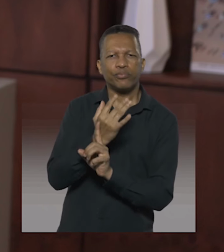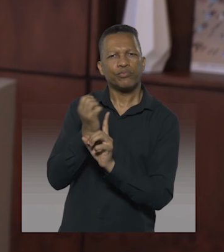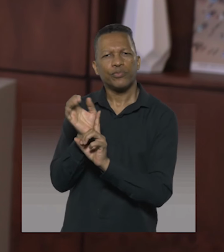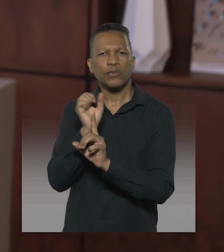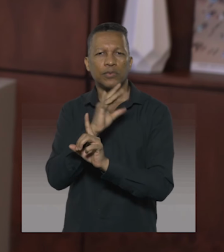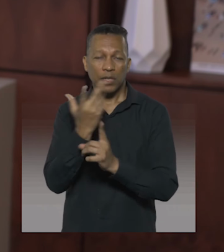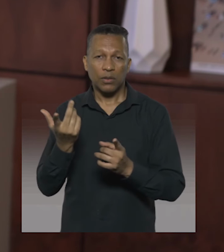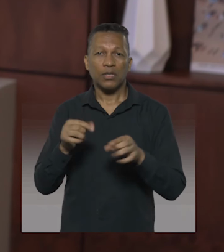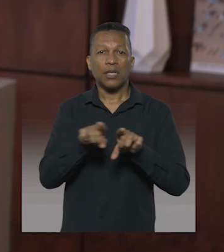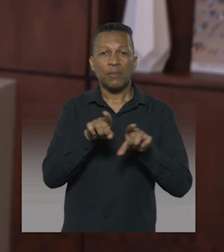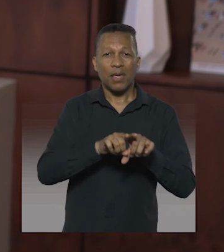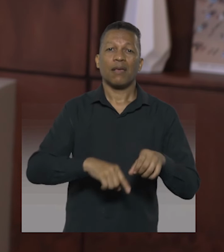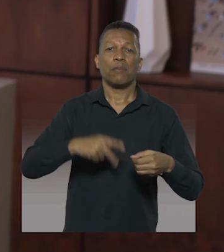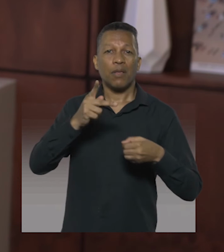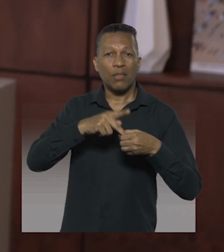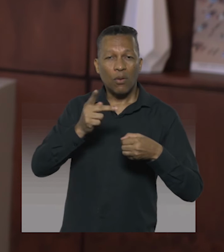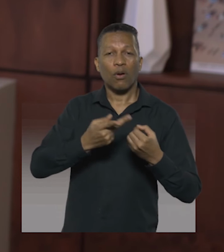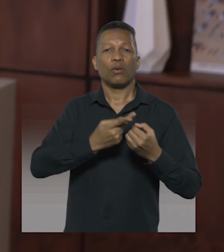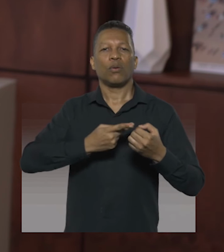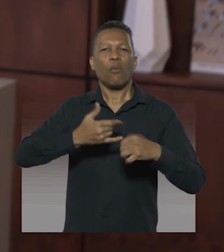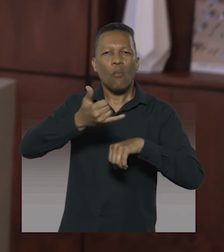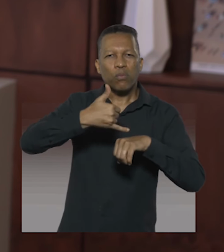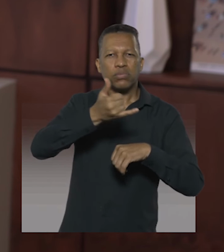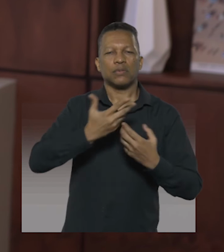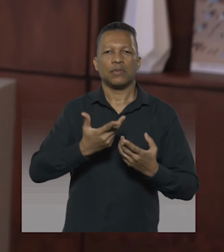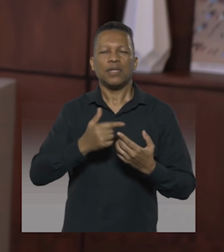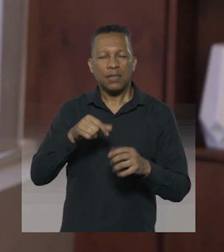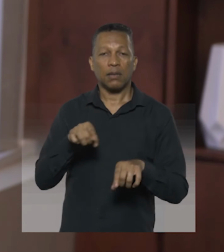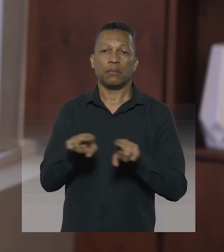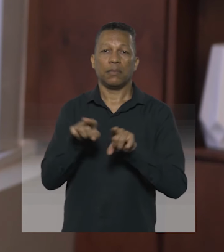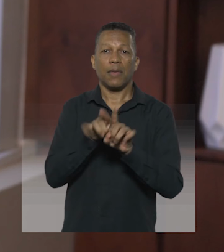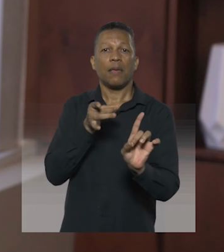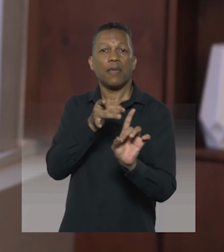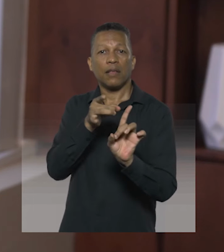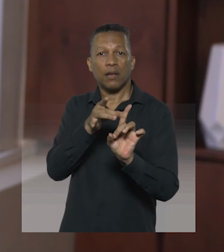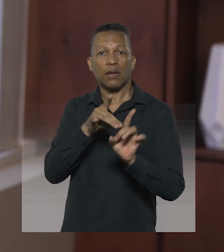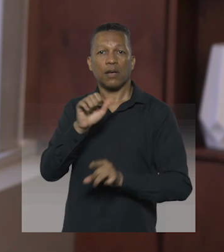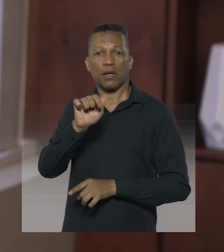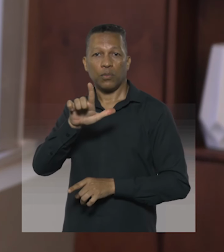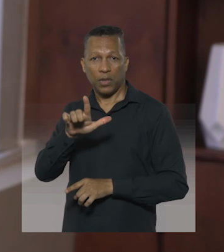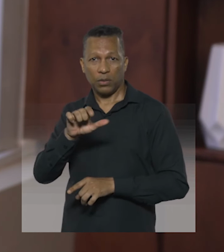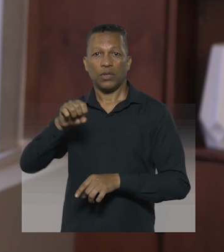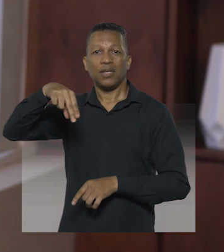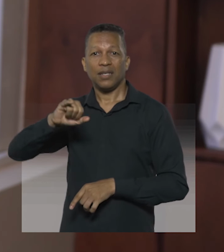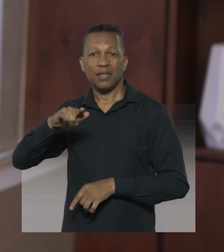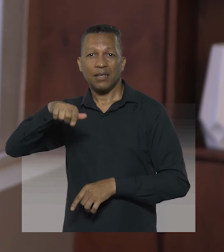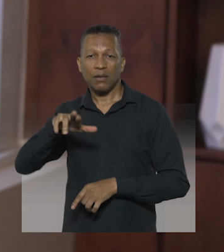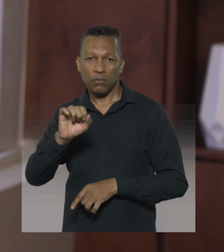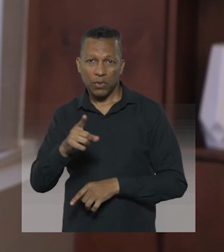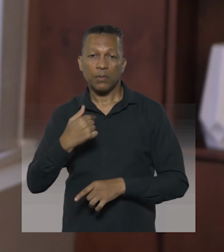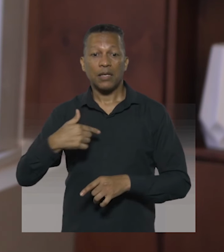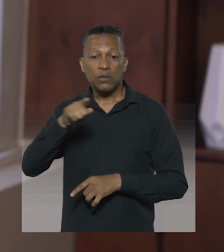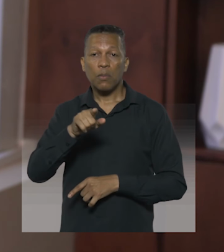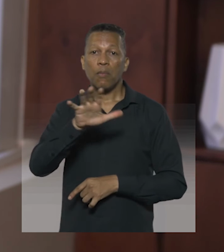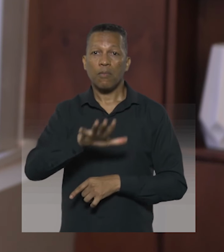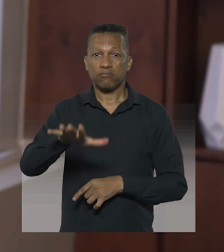insumos energéticos, com petróleo e gás natural, e metais como alumínio e níquel. Com a redução ou mesmo interrupção dessas exportações, os mercados